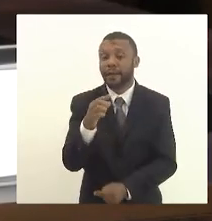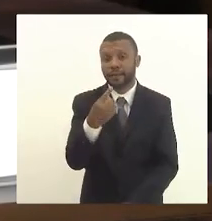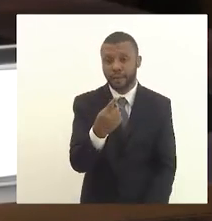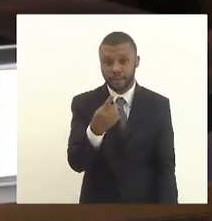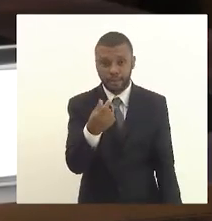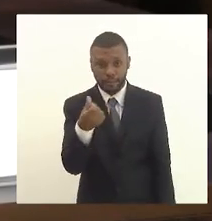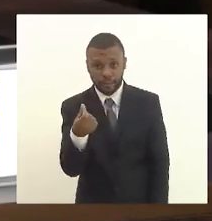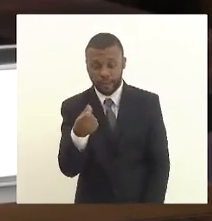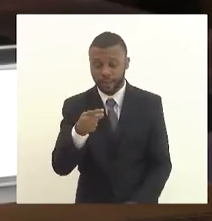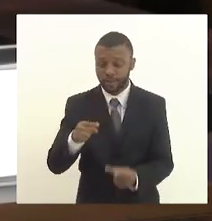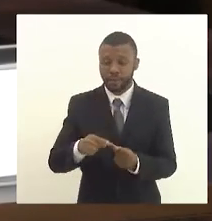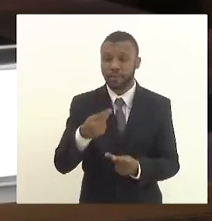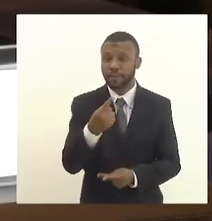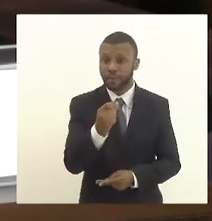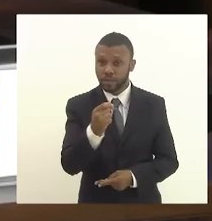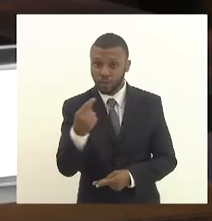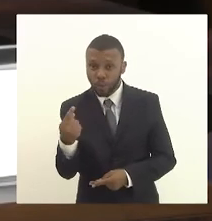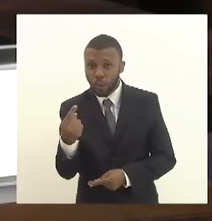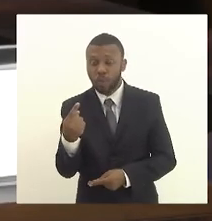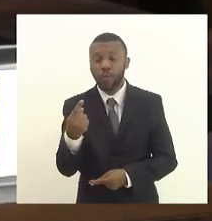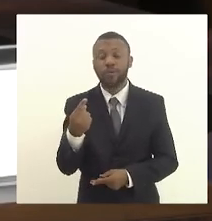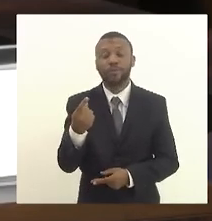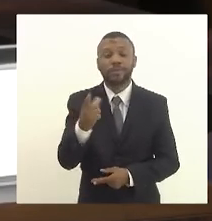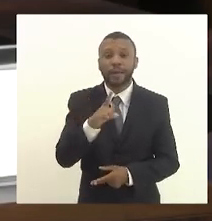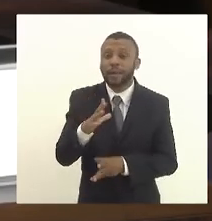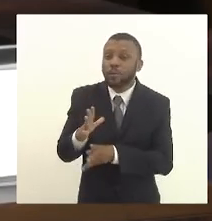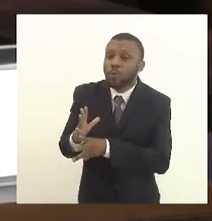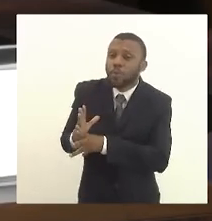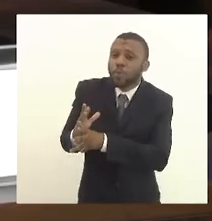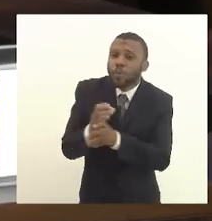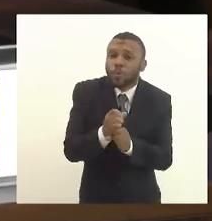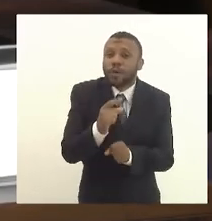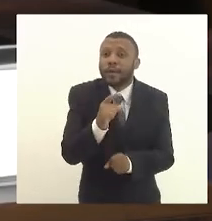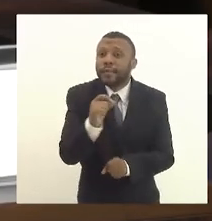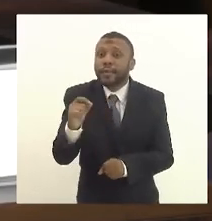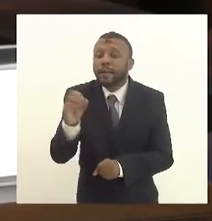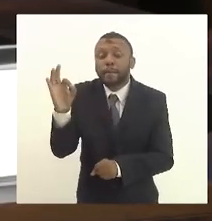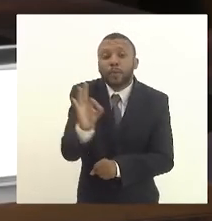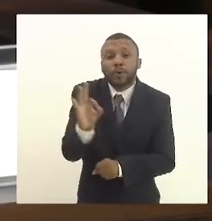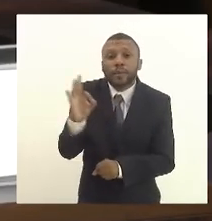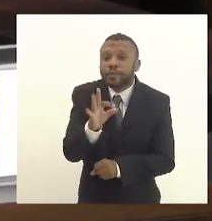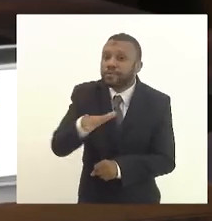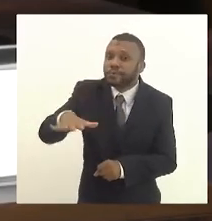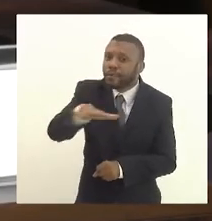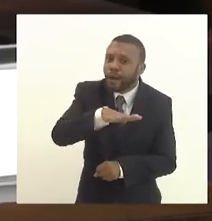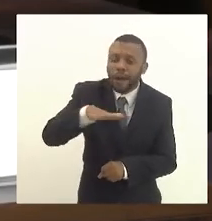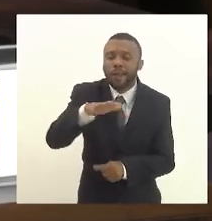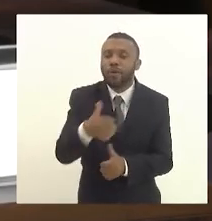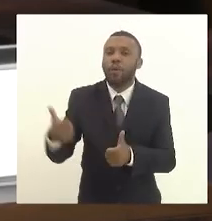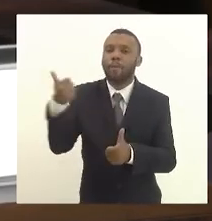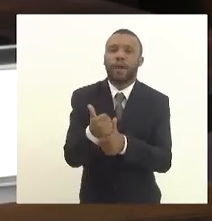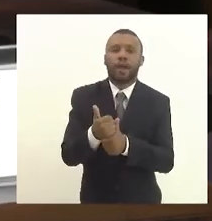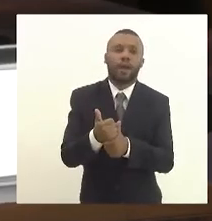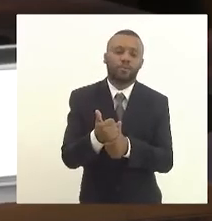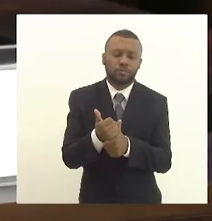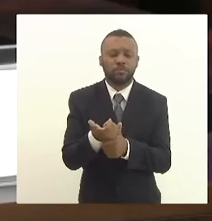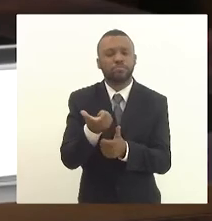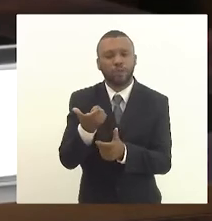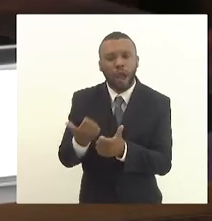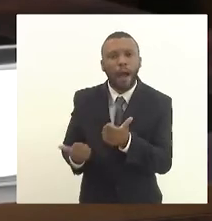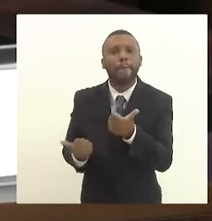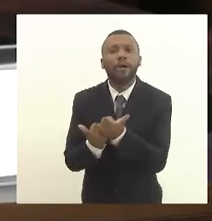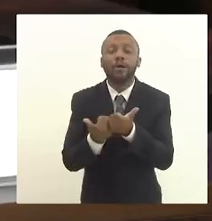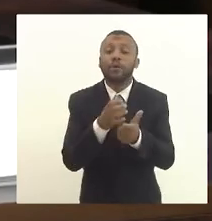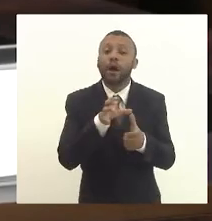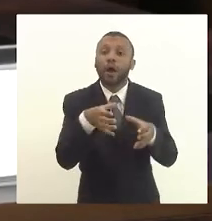101 que cobrem o Estado, terão 100% do seu trecho coberto com cobertura 4G, facilitando a vida tanto das comunidades que estão